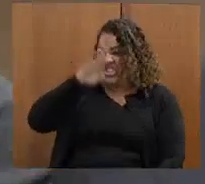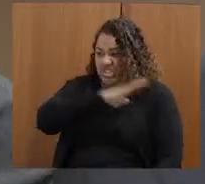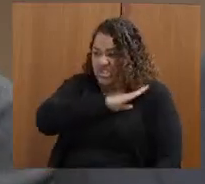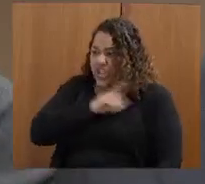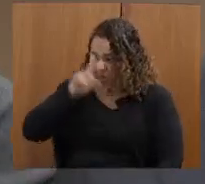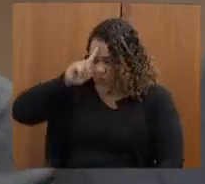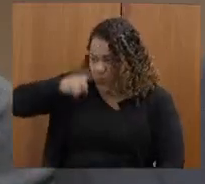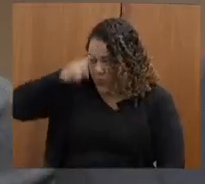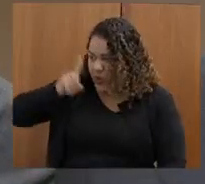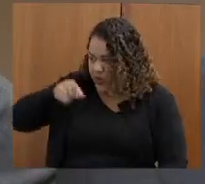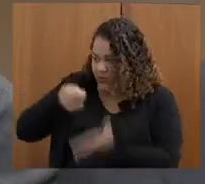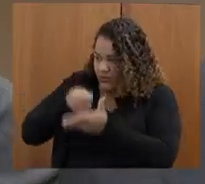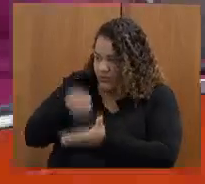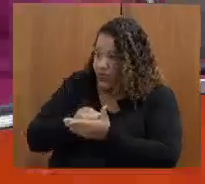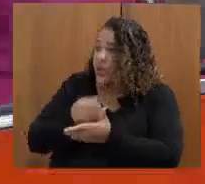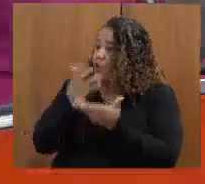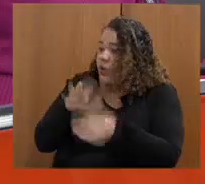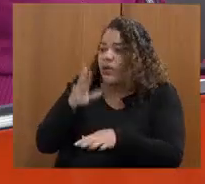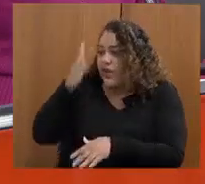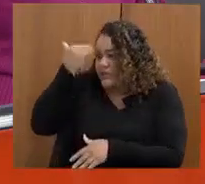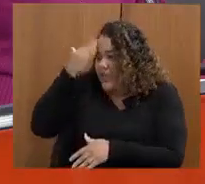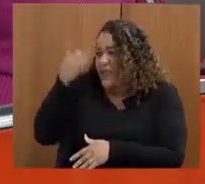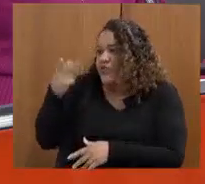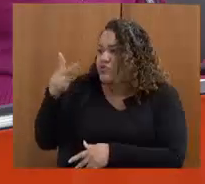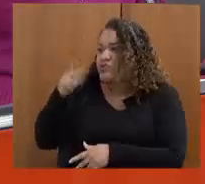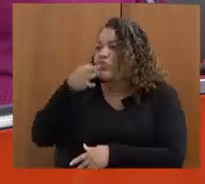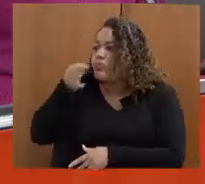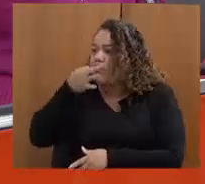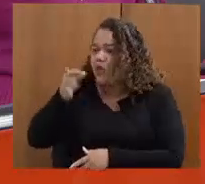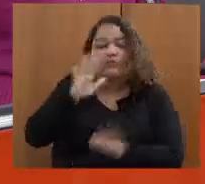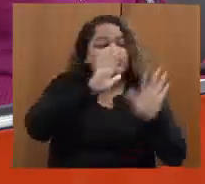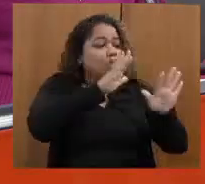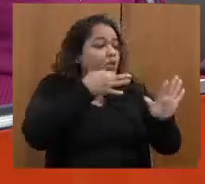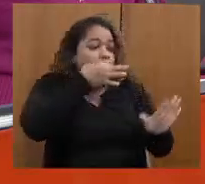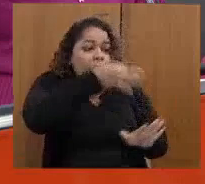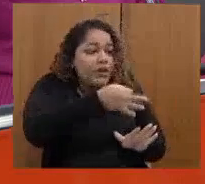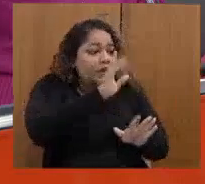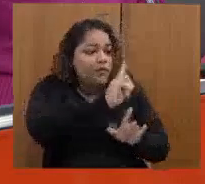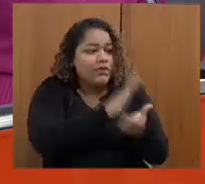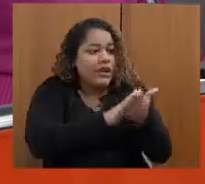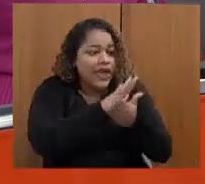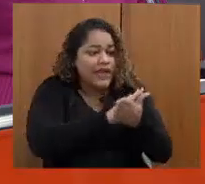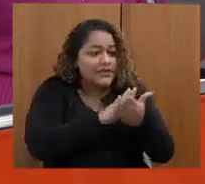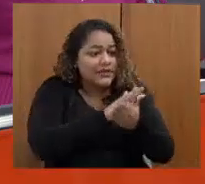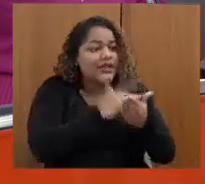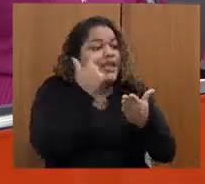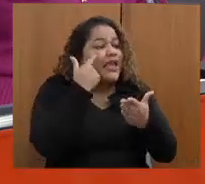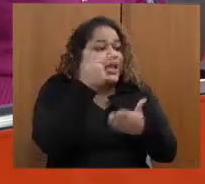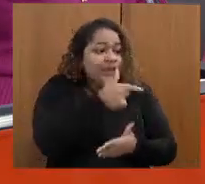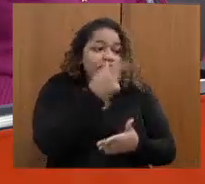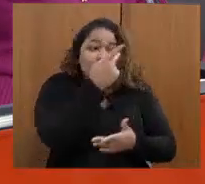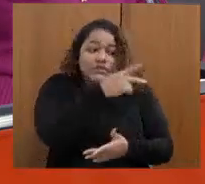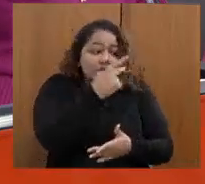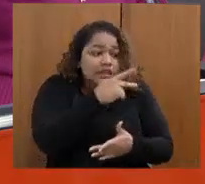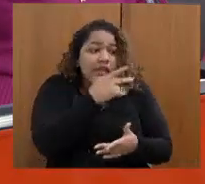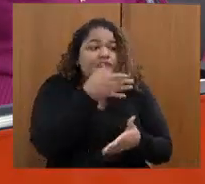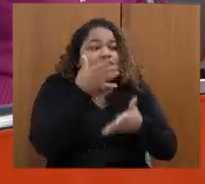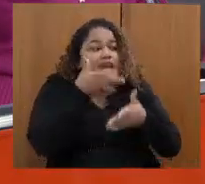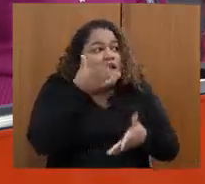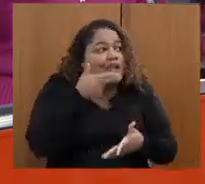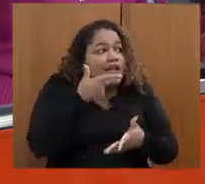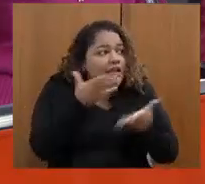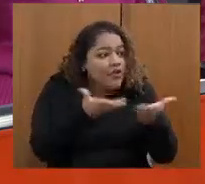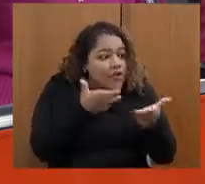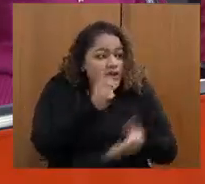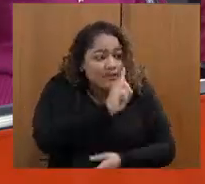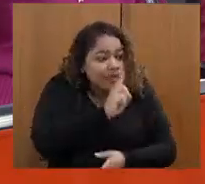eu não quero saber a sua opinião eu não estou dando a minha opinião a vossa excelência a palavra não está com vossa excelência